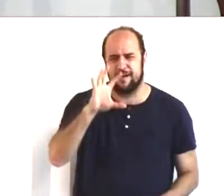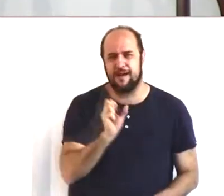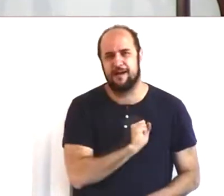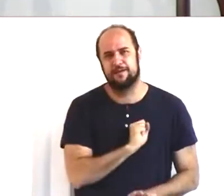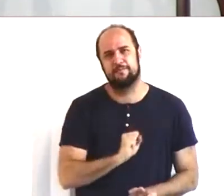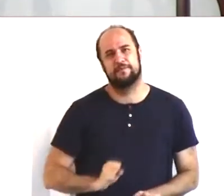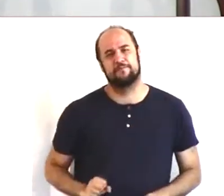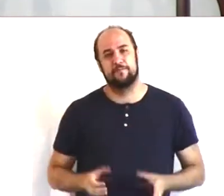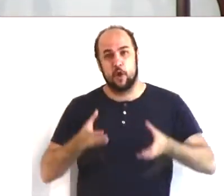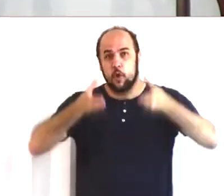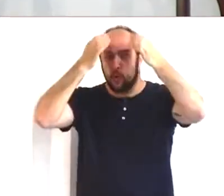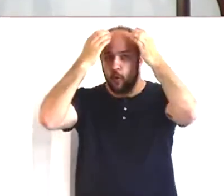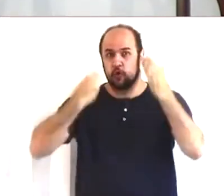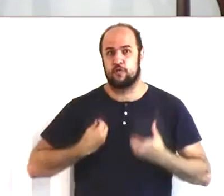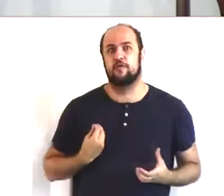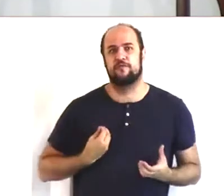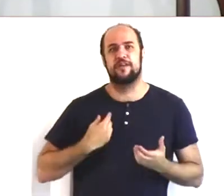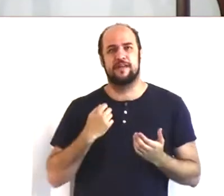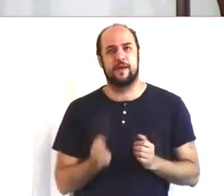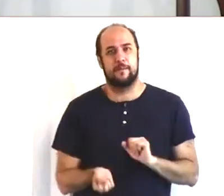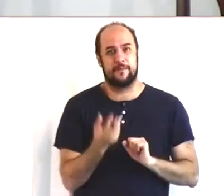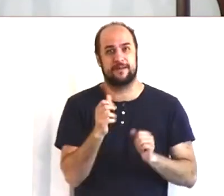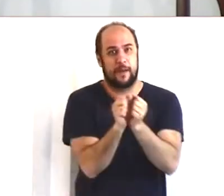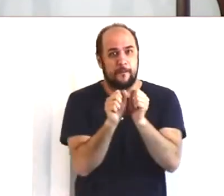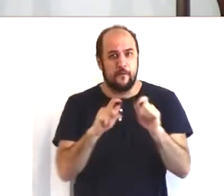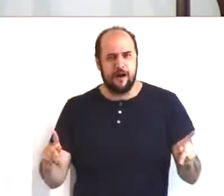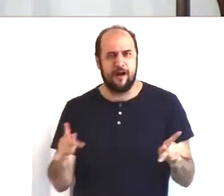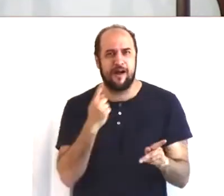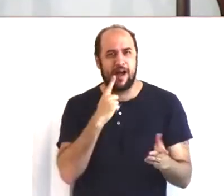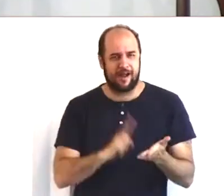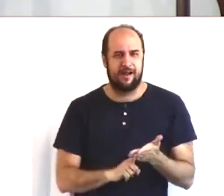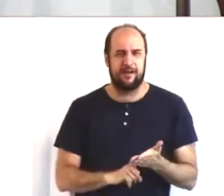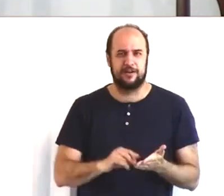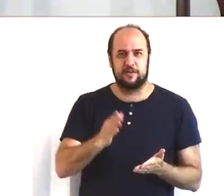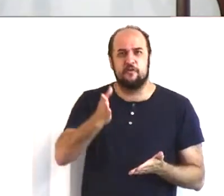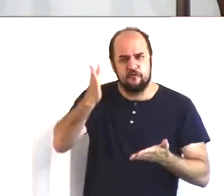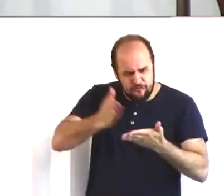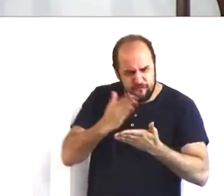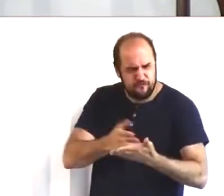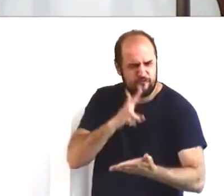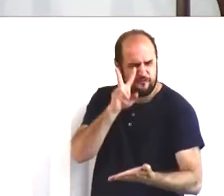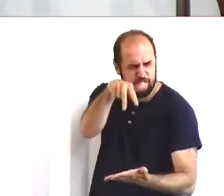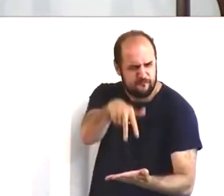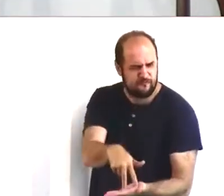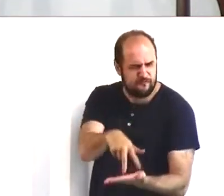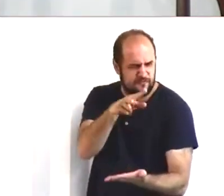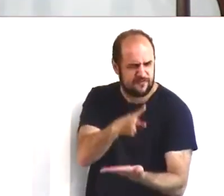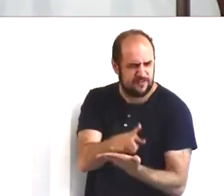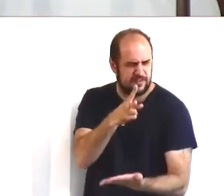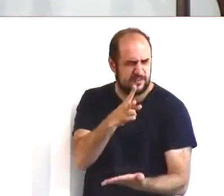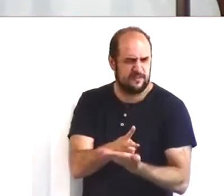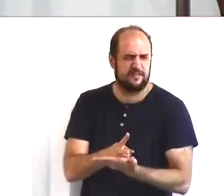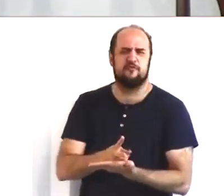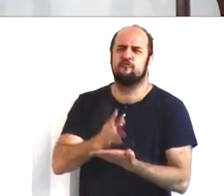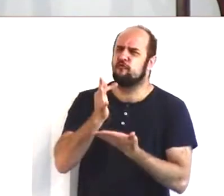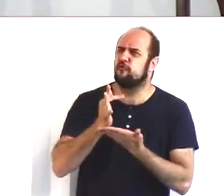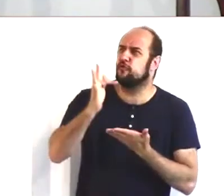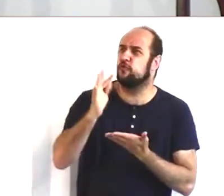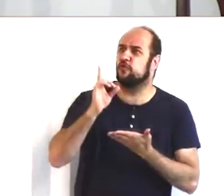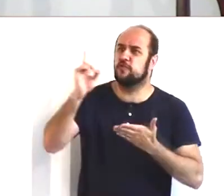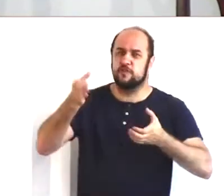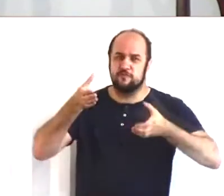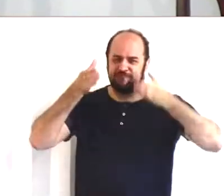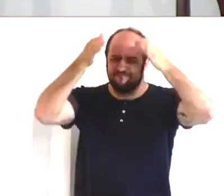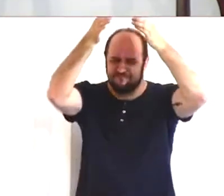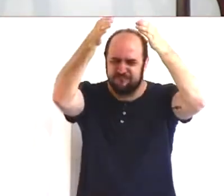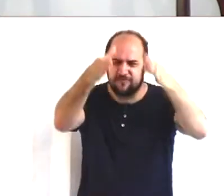bastante lá nas cartas de Apocalipse. Vai até o fim, seja constante, e ser-lhe-á concedida a coroa